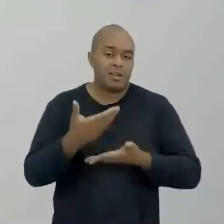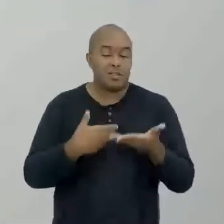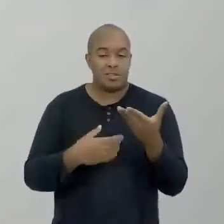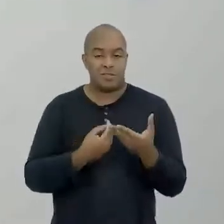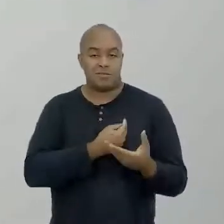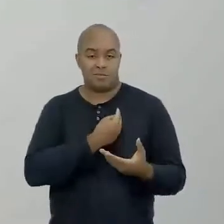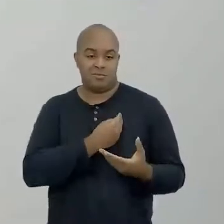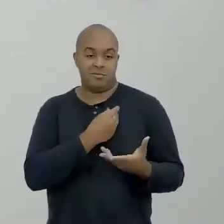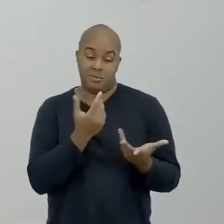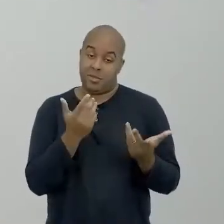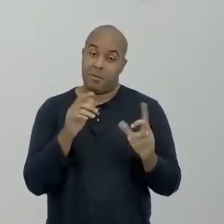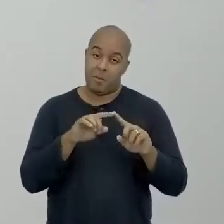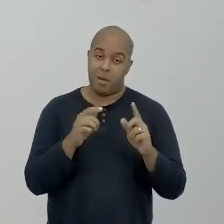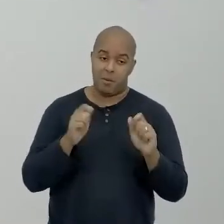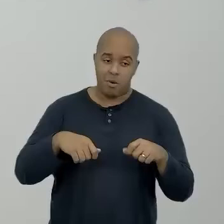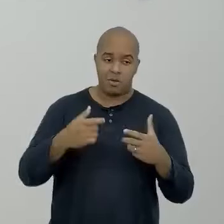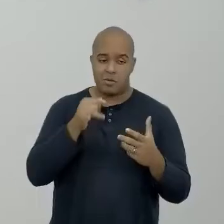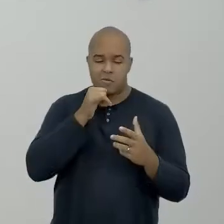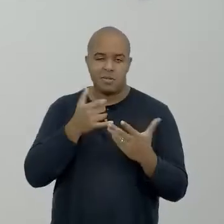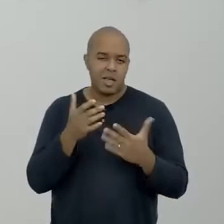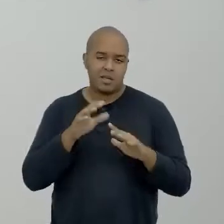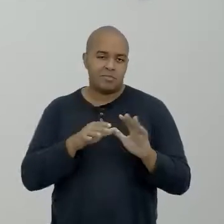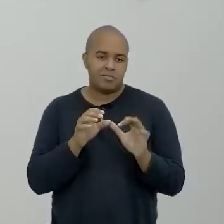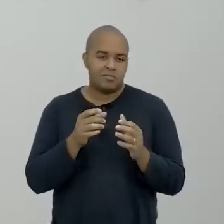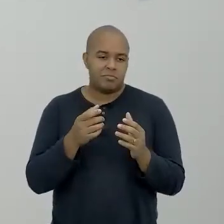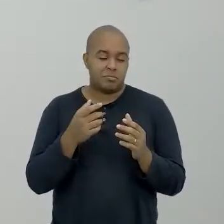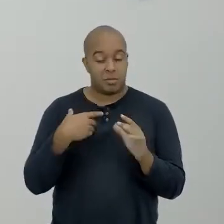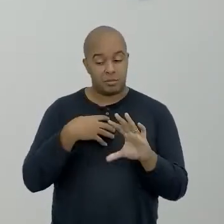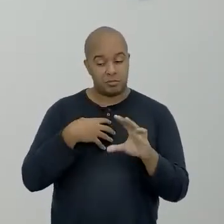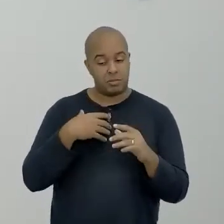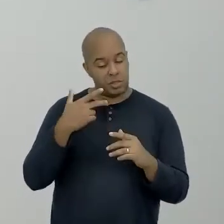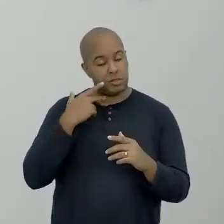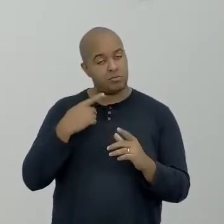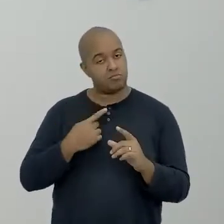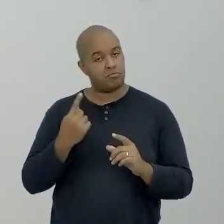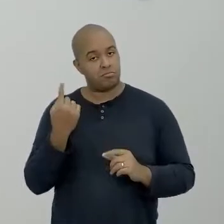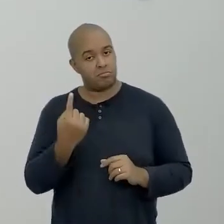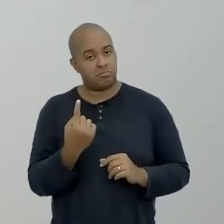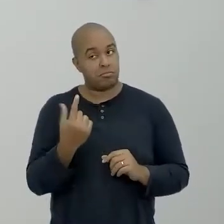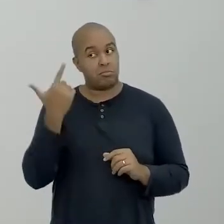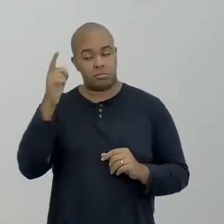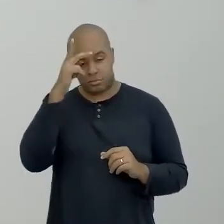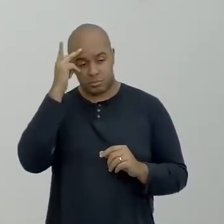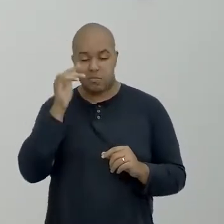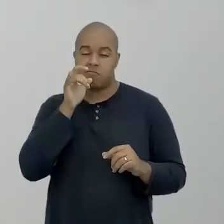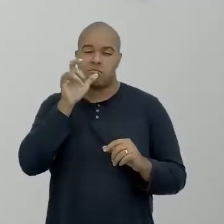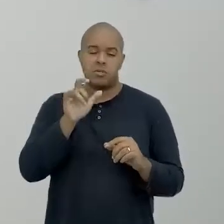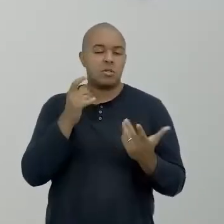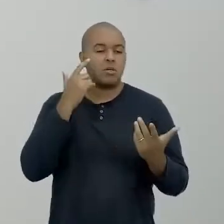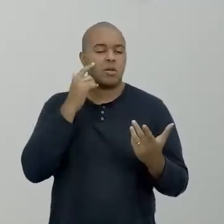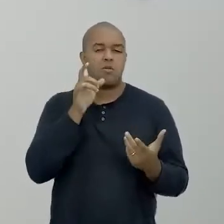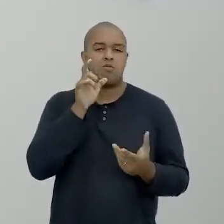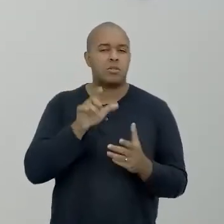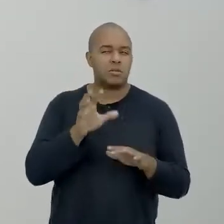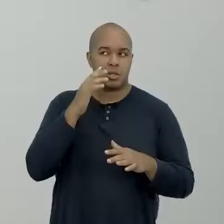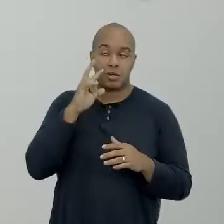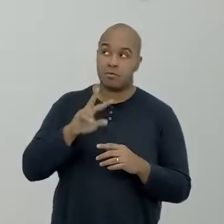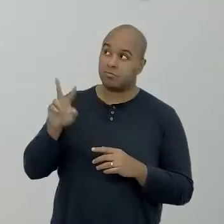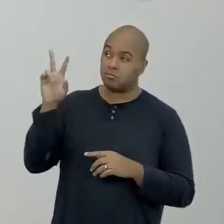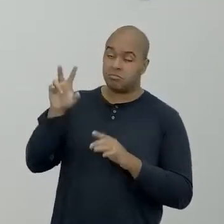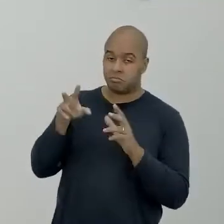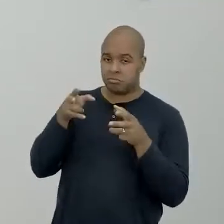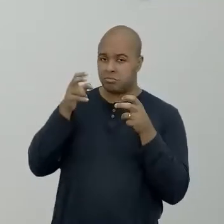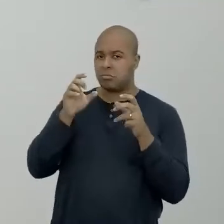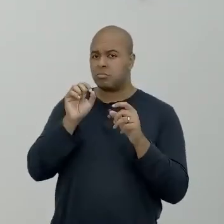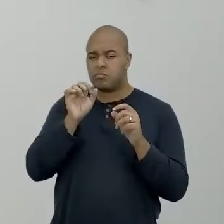vivo aqui, eu posso simplesmente me colocar no lugar de uma outra pessoa. Então, o que eu noto em primeiro